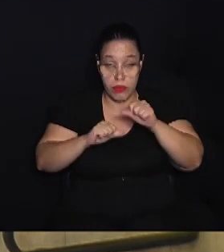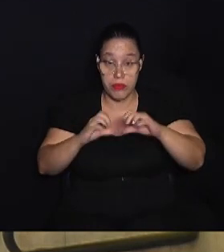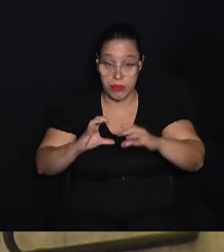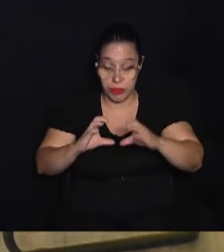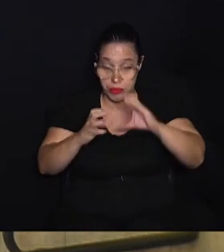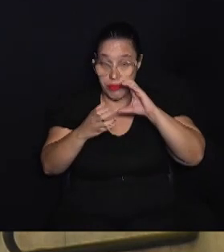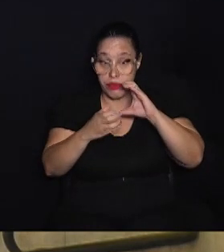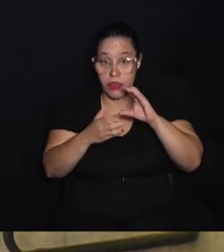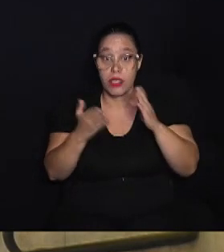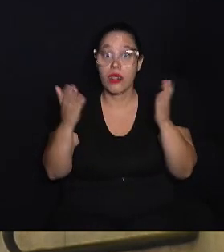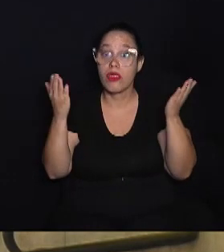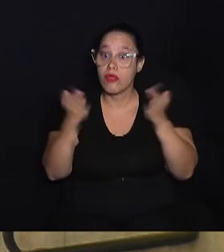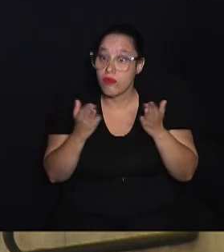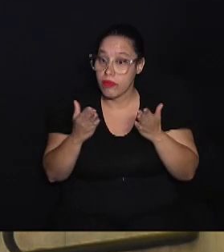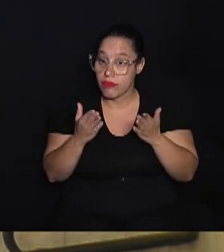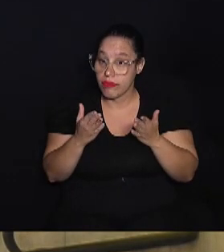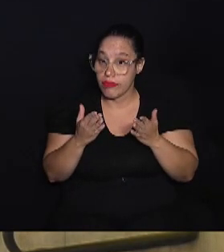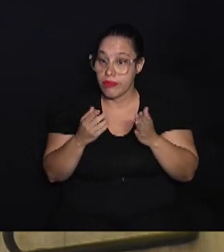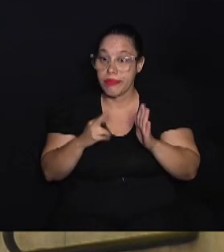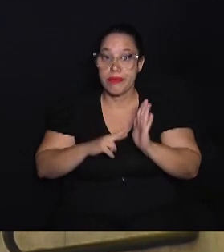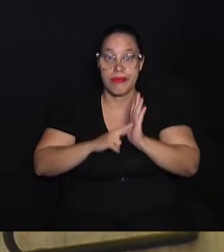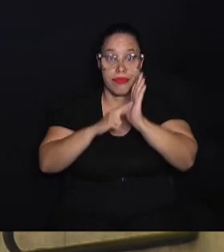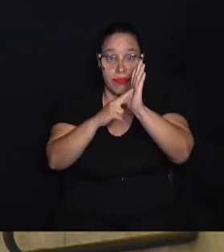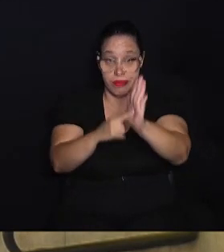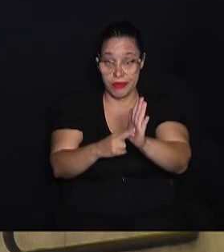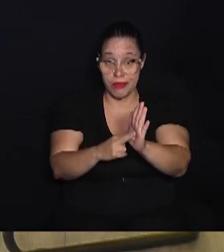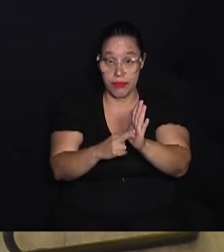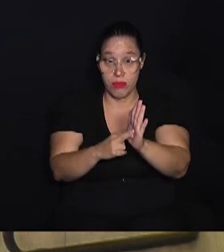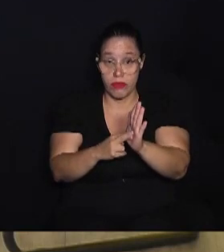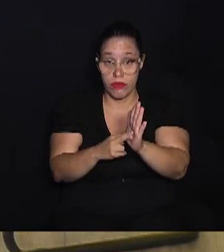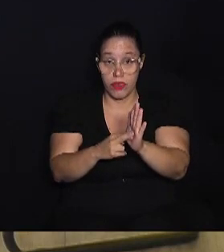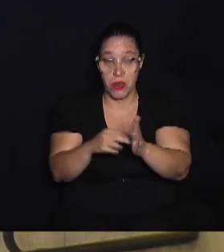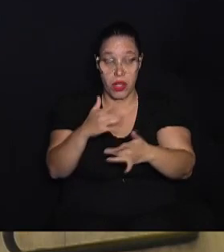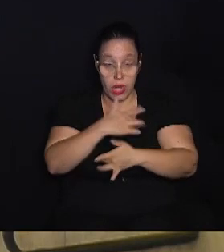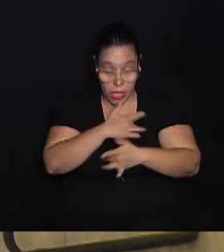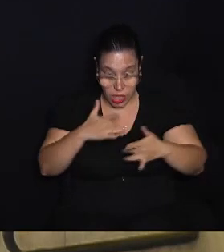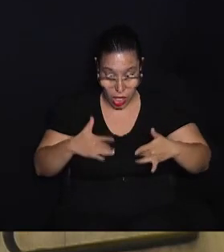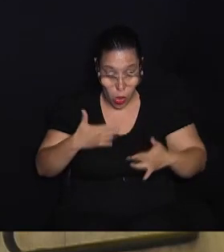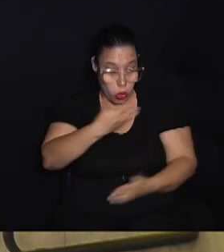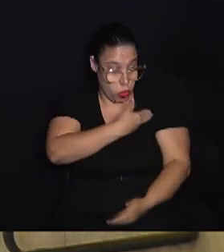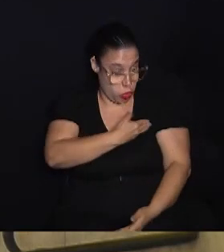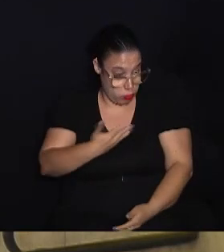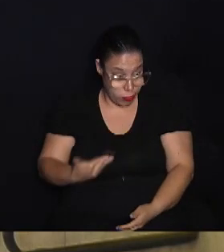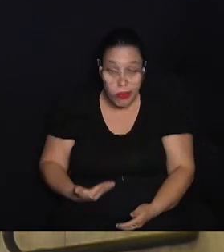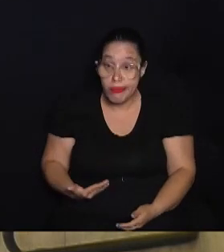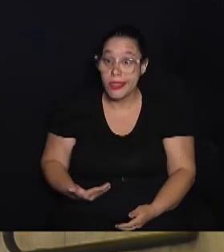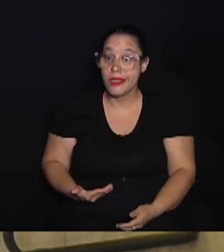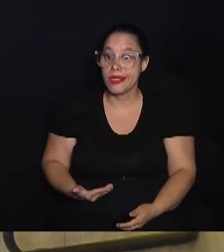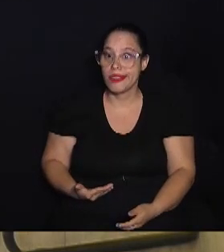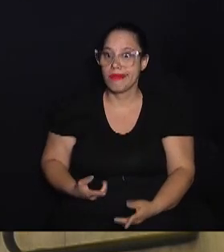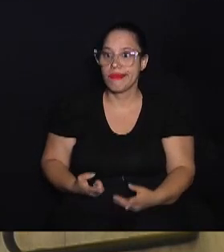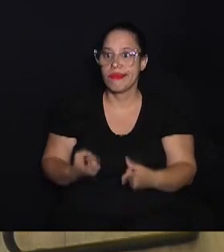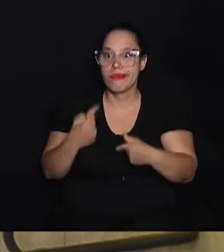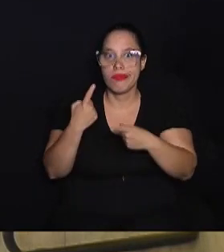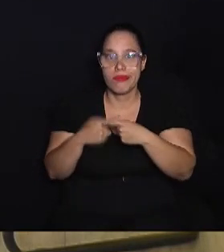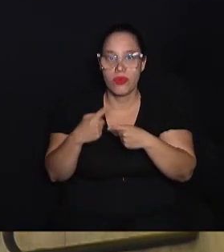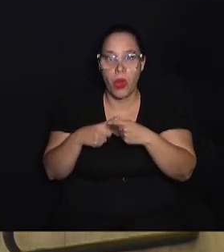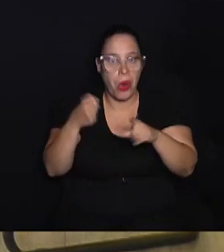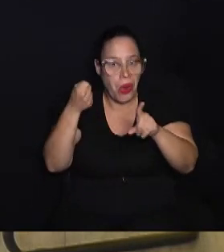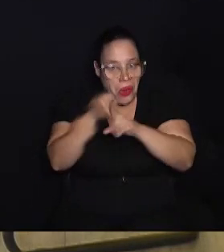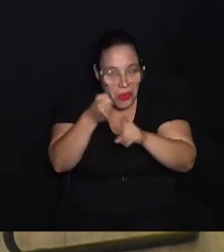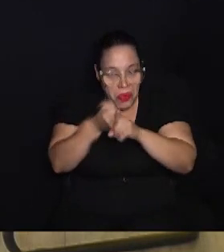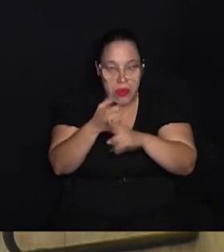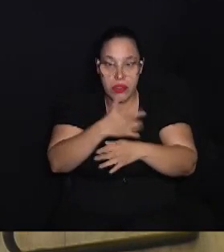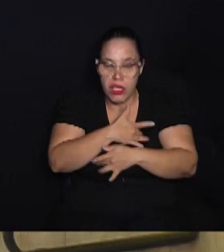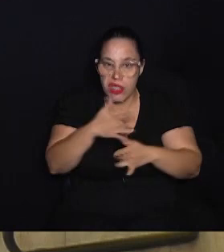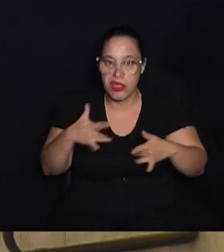climáticas já representam aí uma questão de saúde pública, né? Porque tem um impacto na